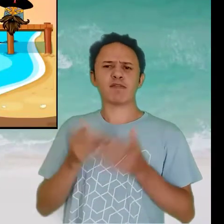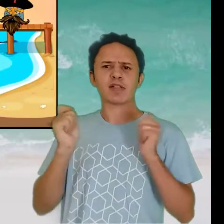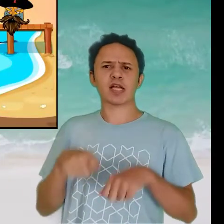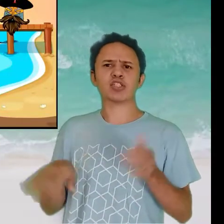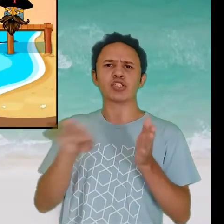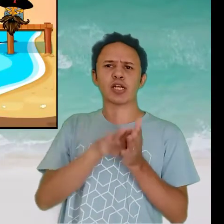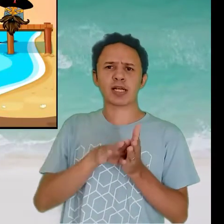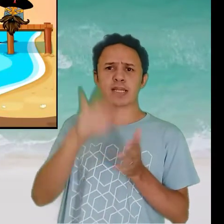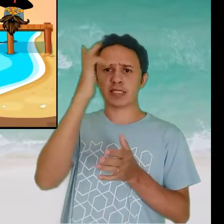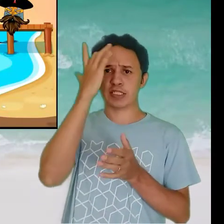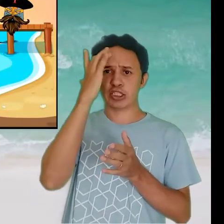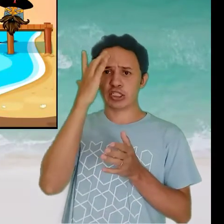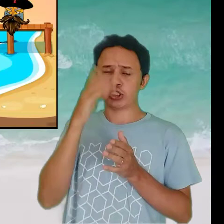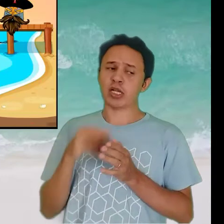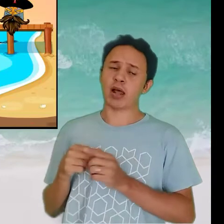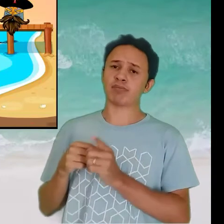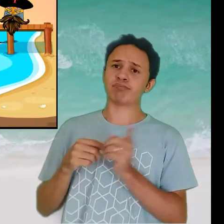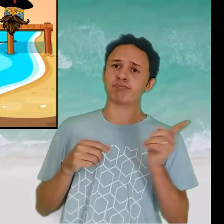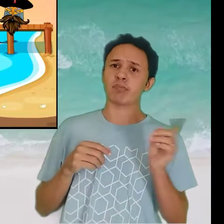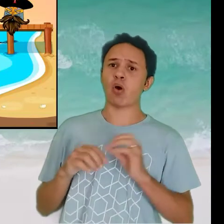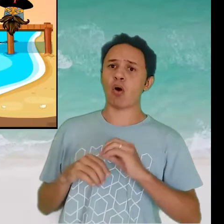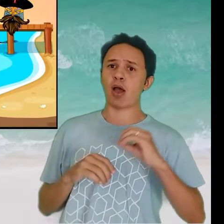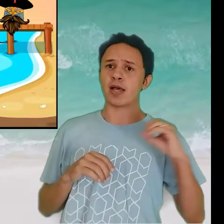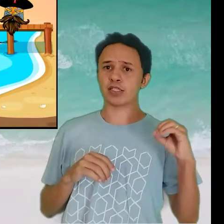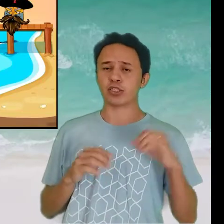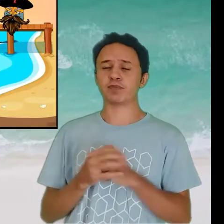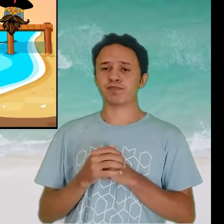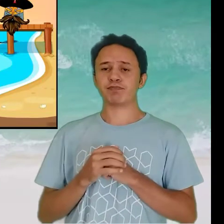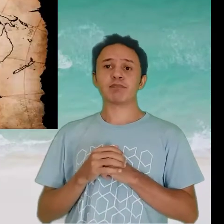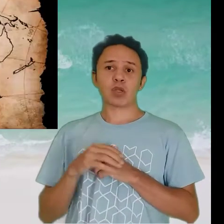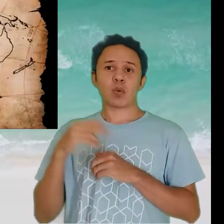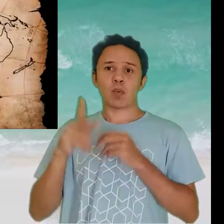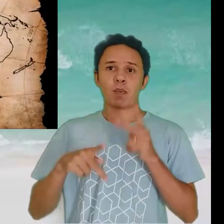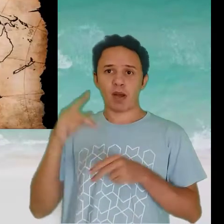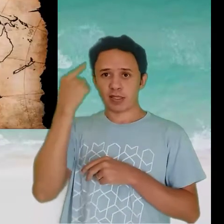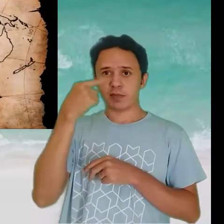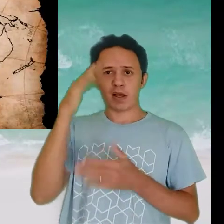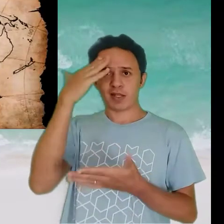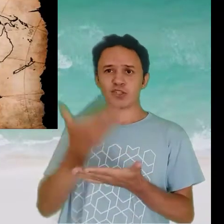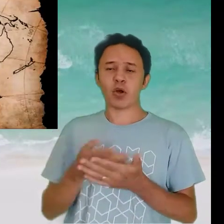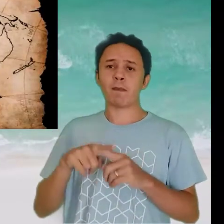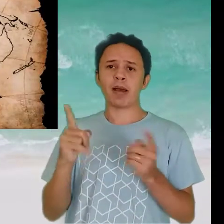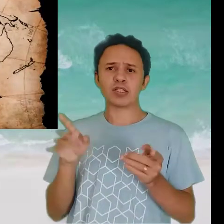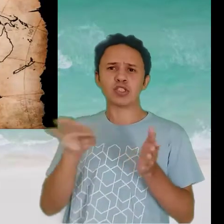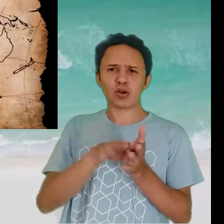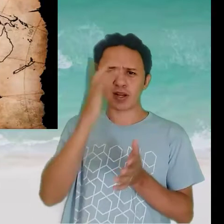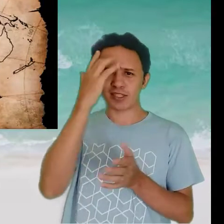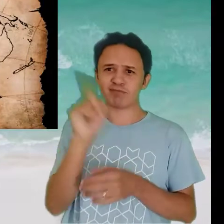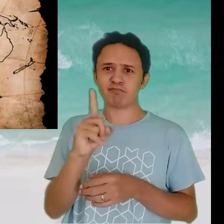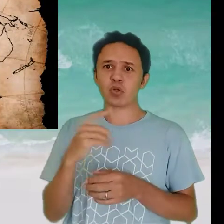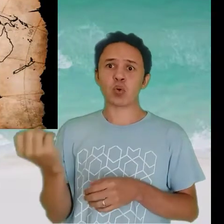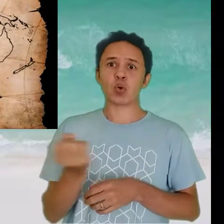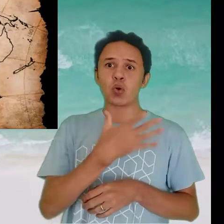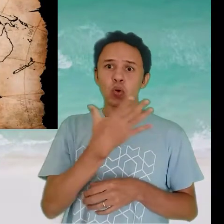fundo ele acreditava que poderia chegar nas Índias pelo oeste, e a Espanha acreditou nele. No final você sabe que ele não chegou na Índia,